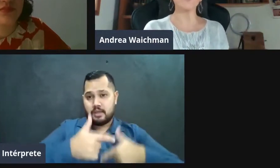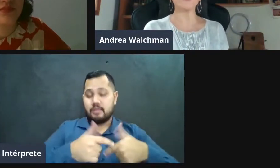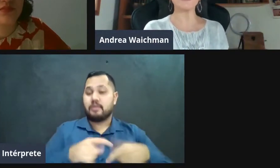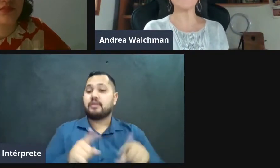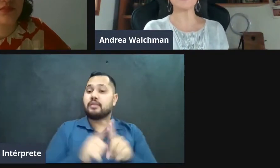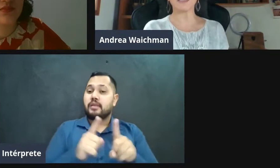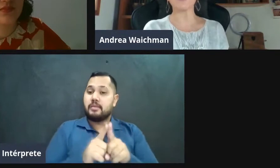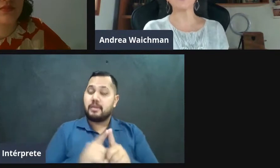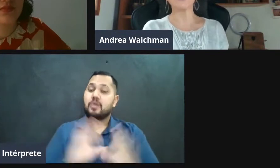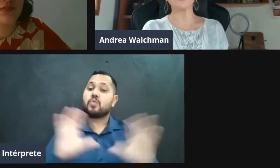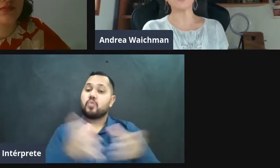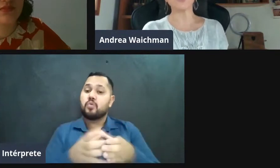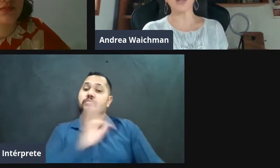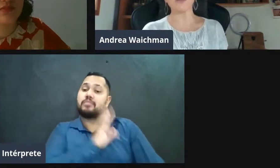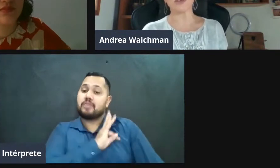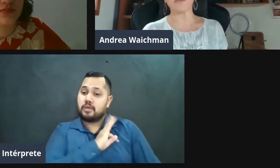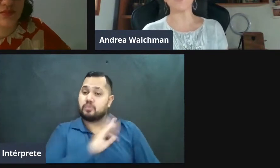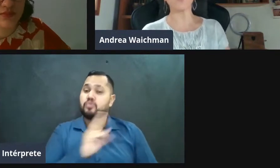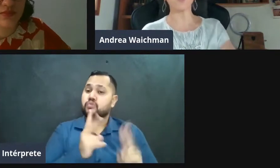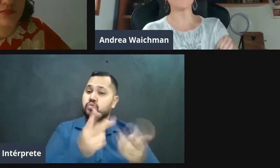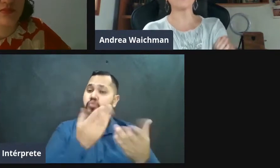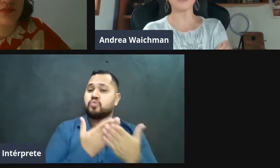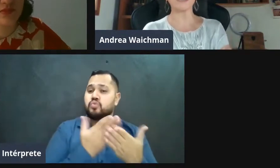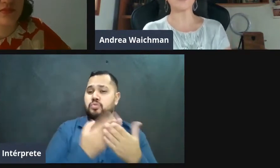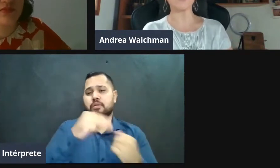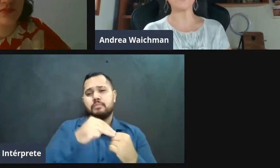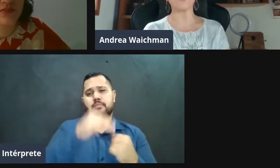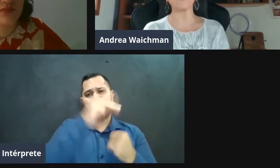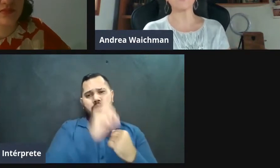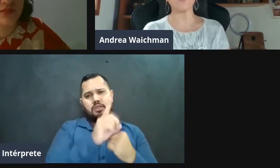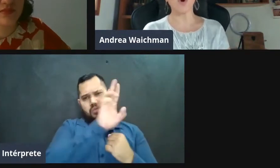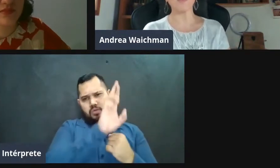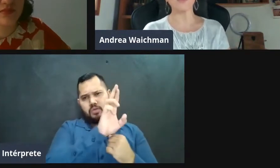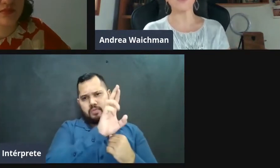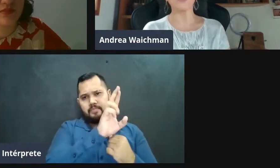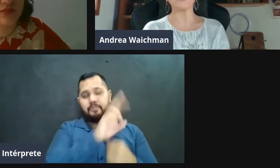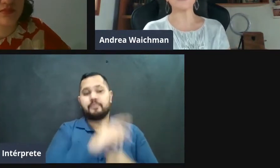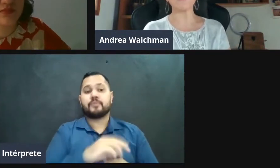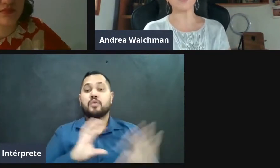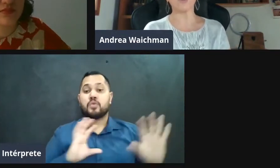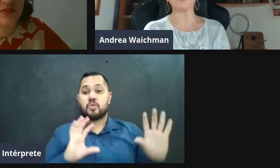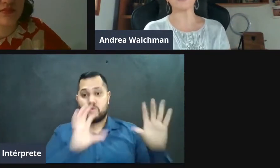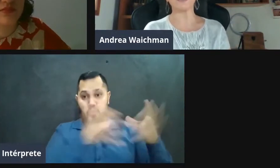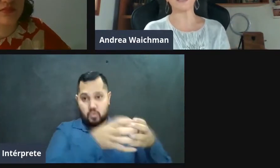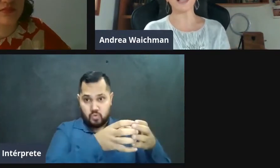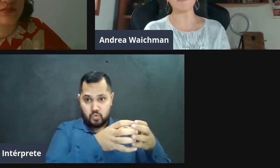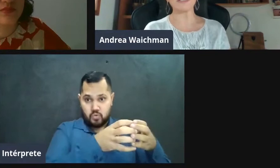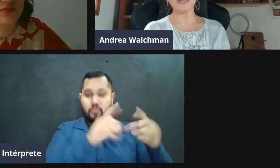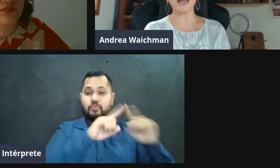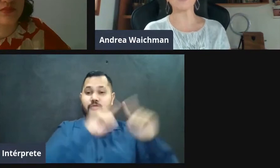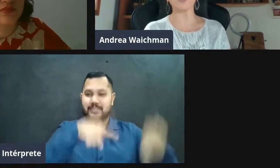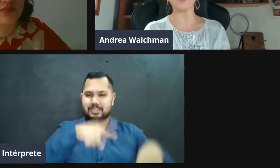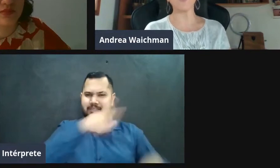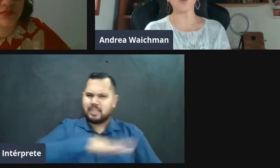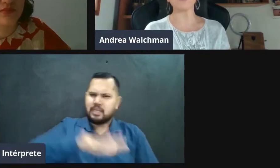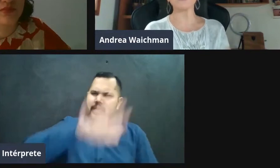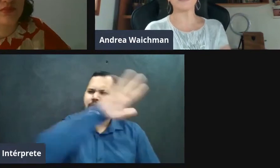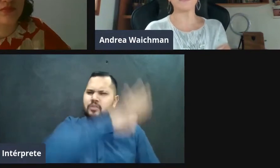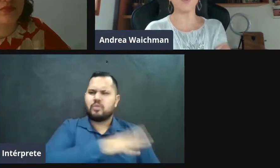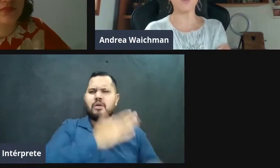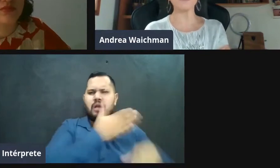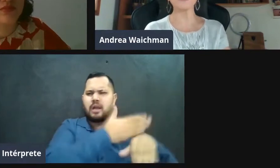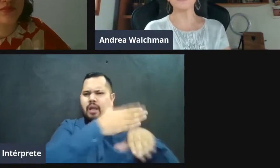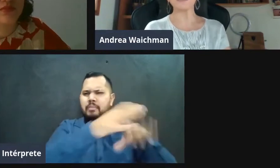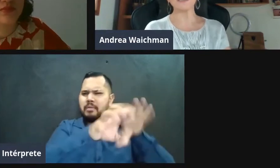corpo técnico fazer mestrado e doutorado também. Um corpo técnico e um corpo de servidores capacitado é um corpo